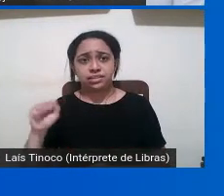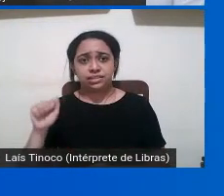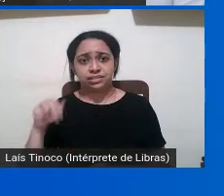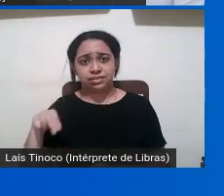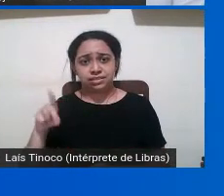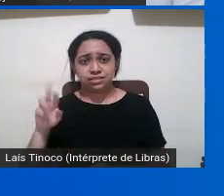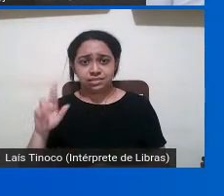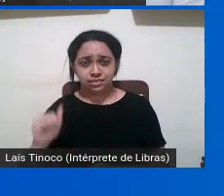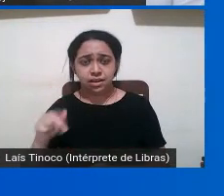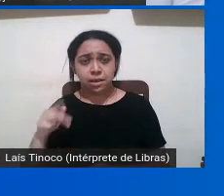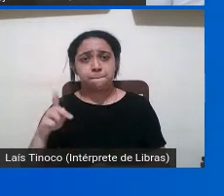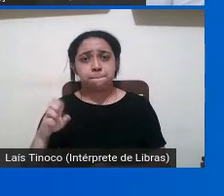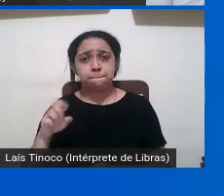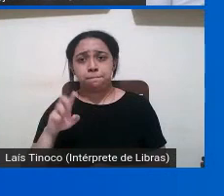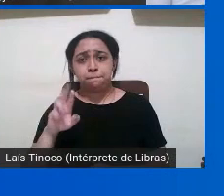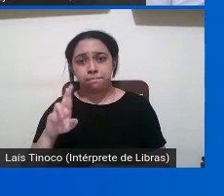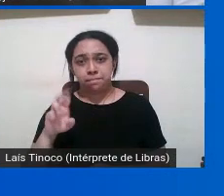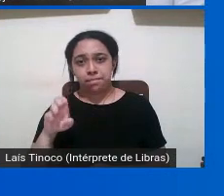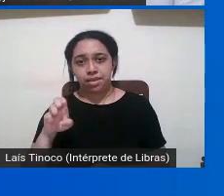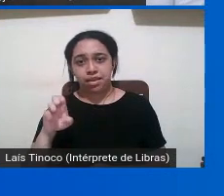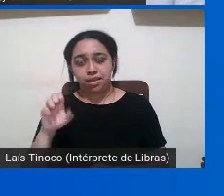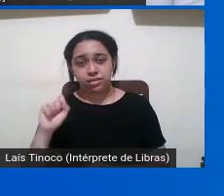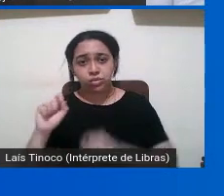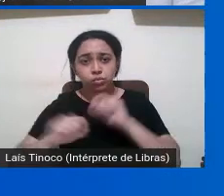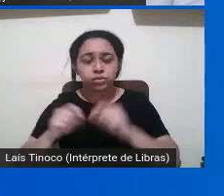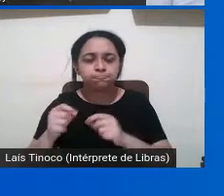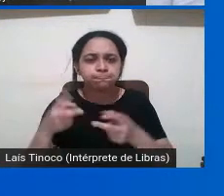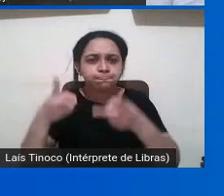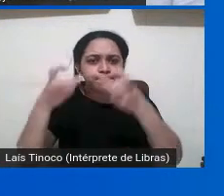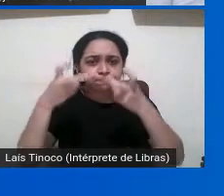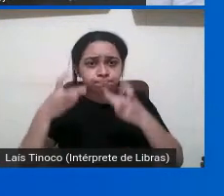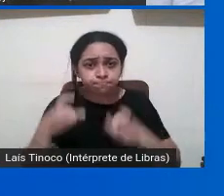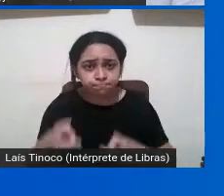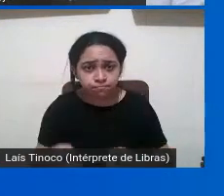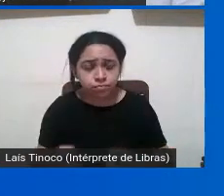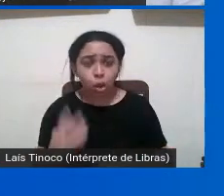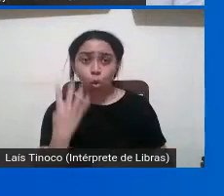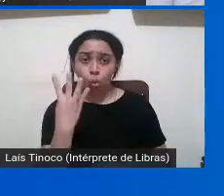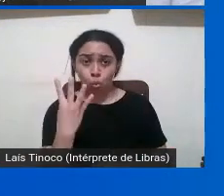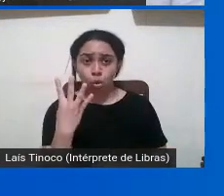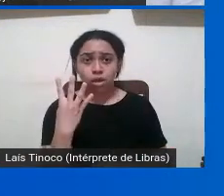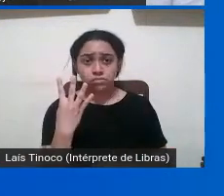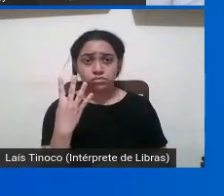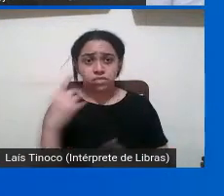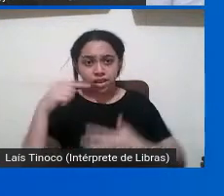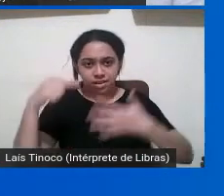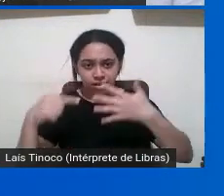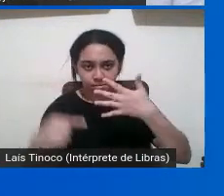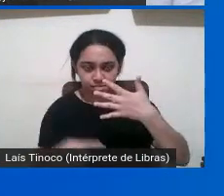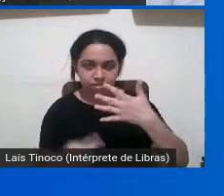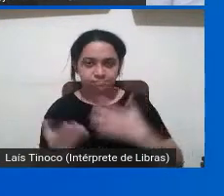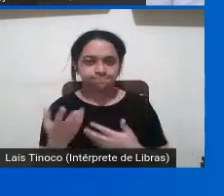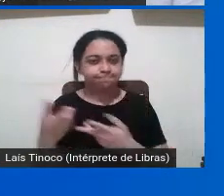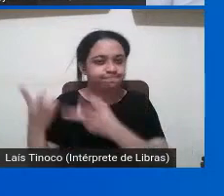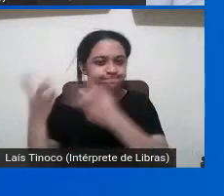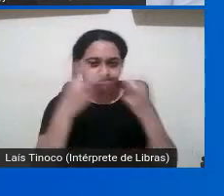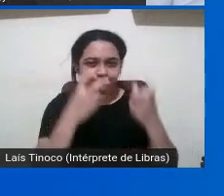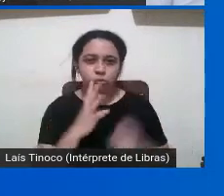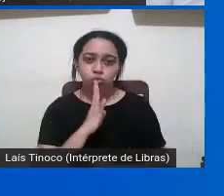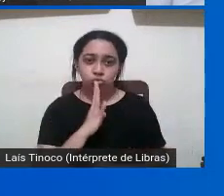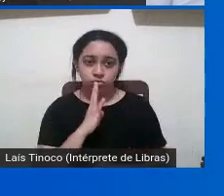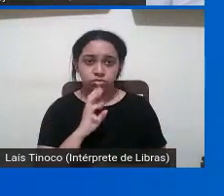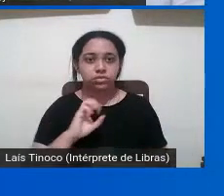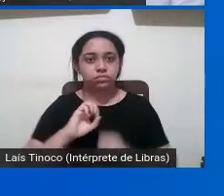busca reconhecer dentro da Matriz do Kim essas esses quatro elementos passa o próximo depois do slides ficam à disposição